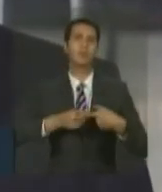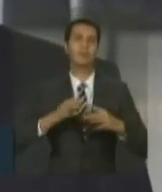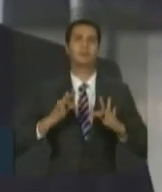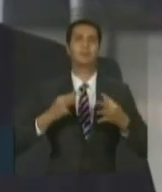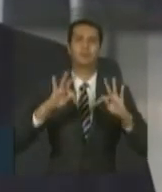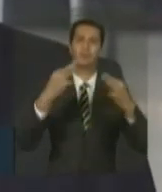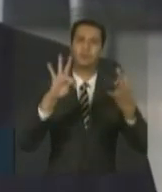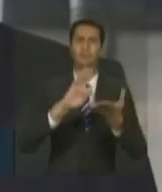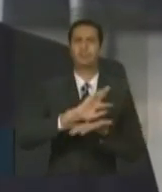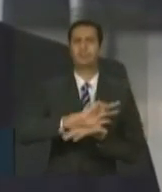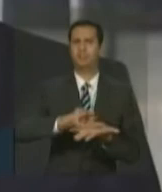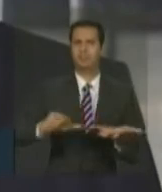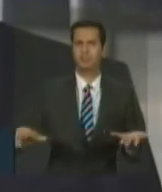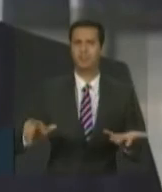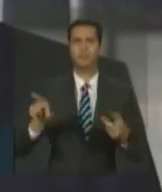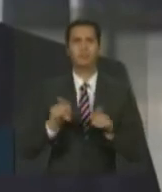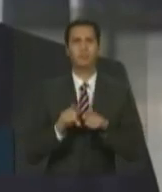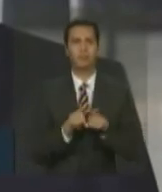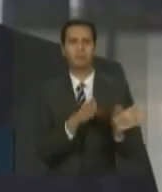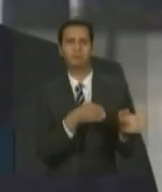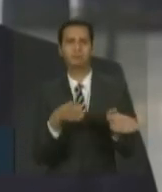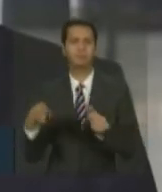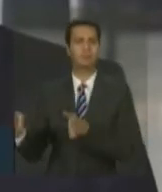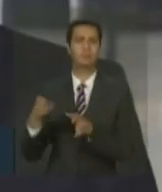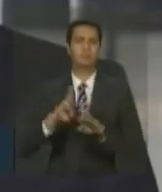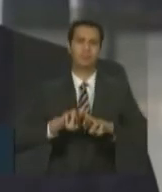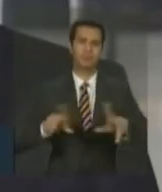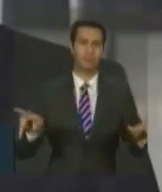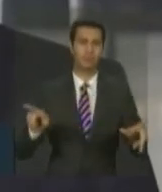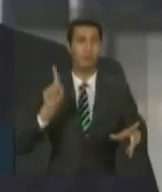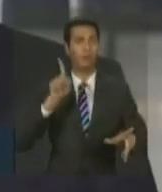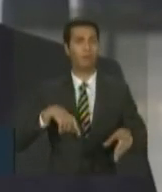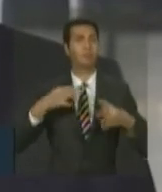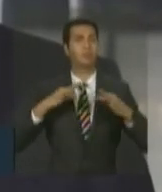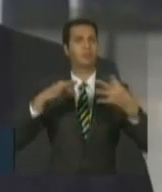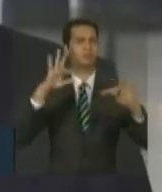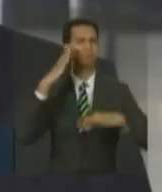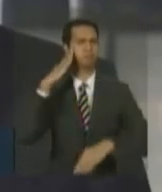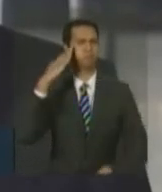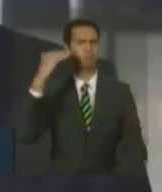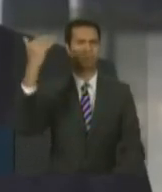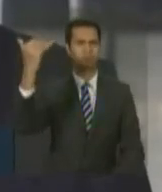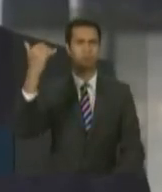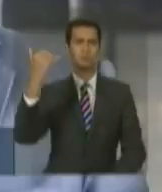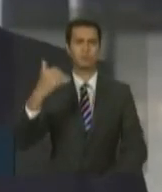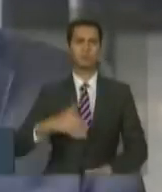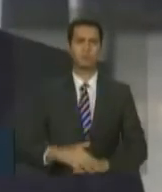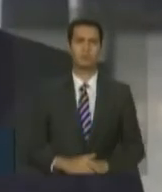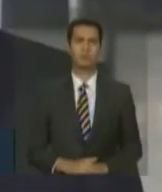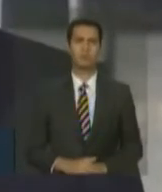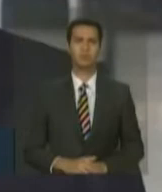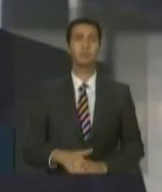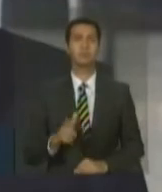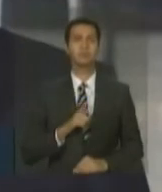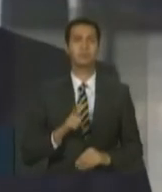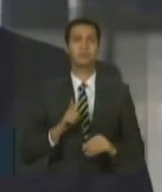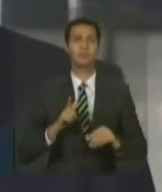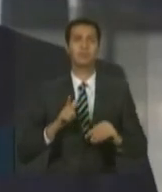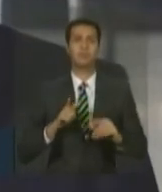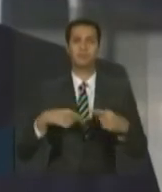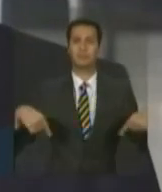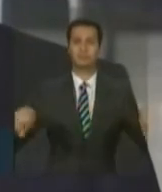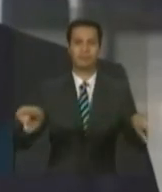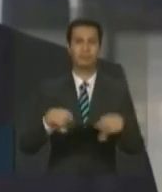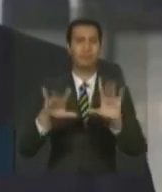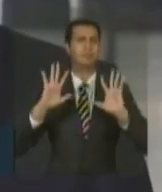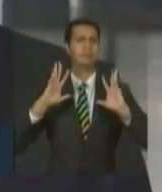tecnologias e processos diferentes. É alta tecnologia, é uma sala limpa de classe 1, portanto,